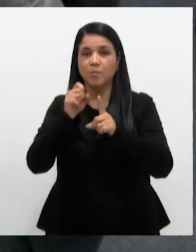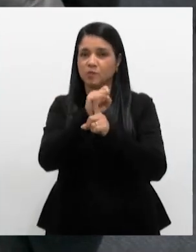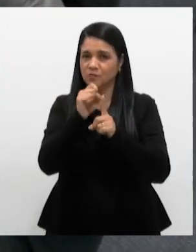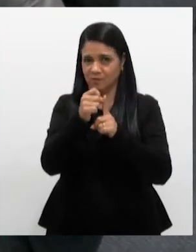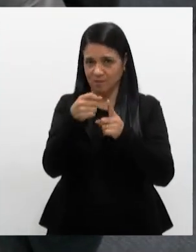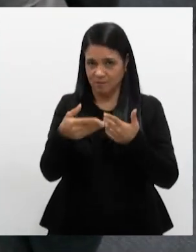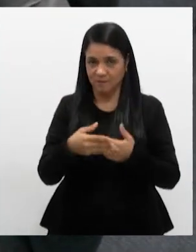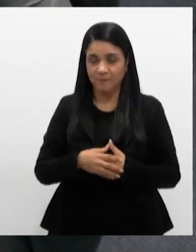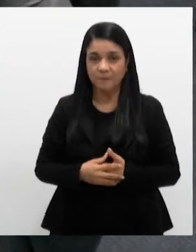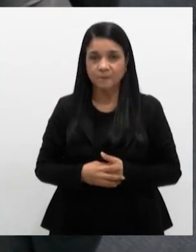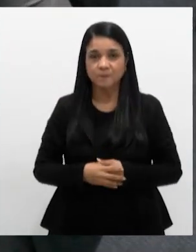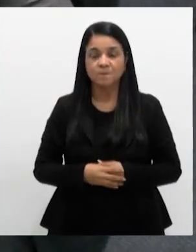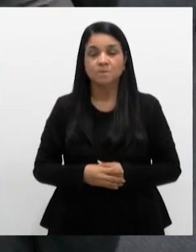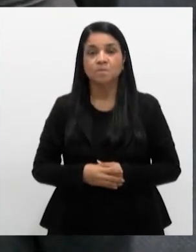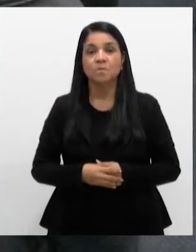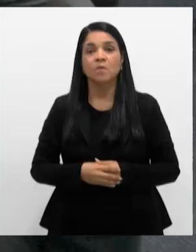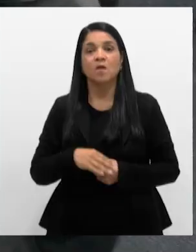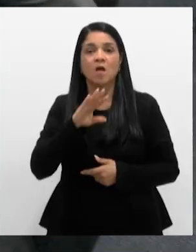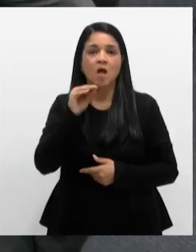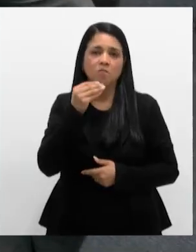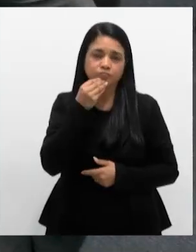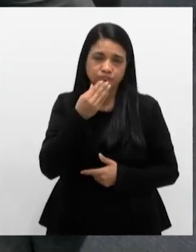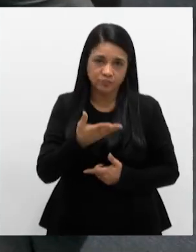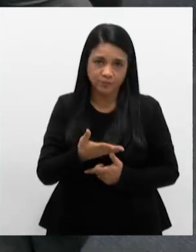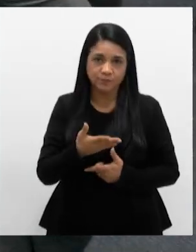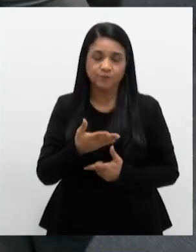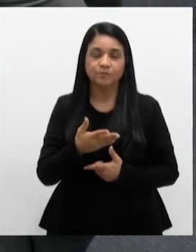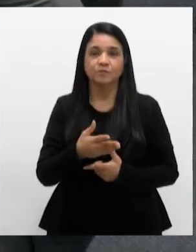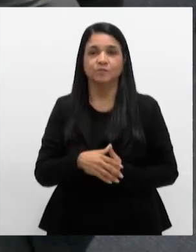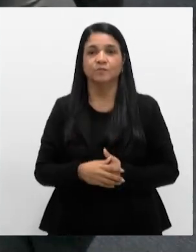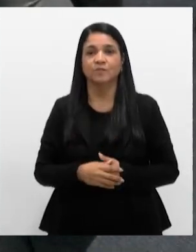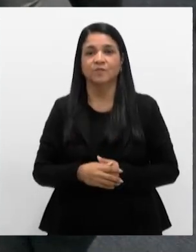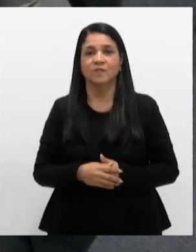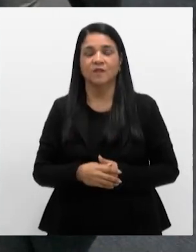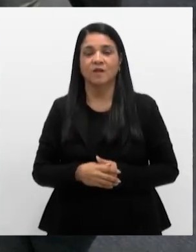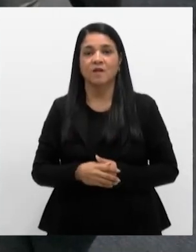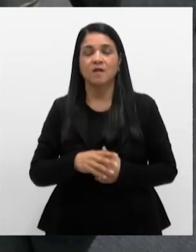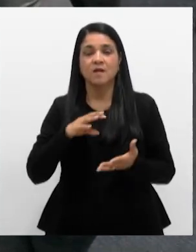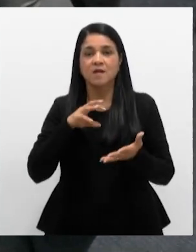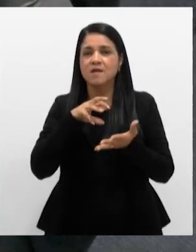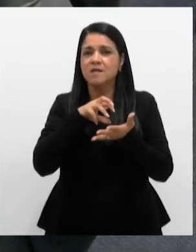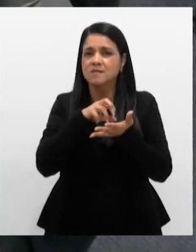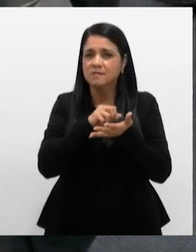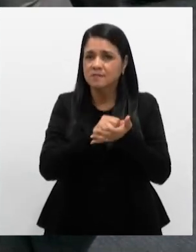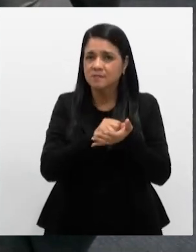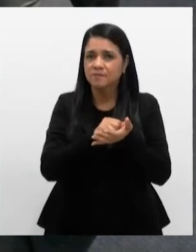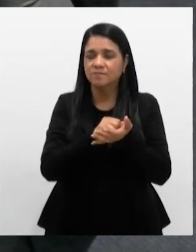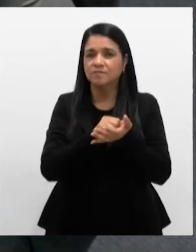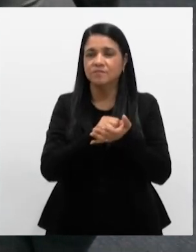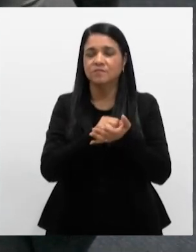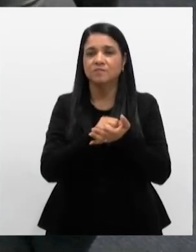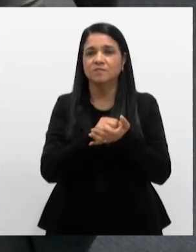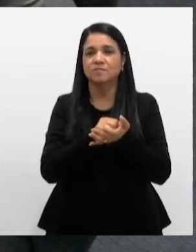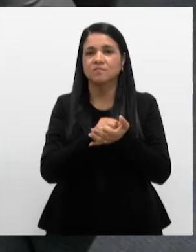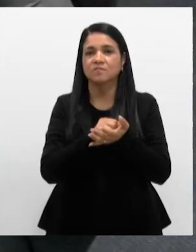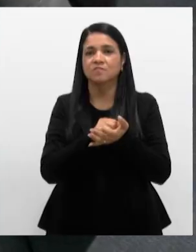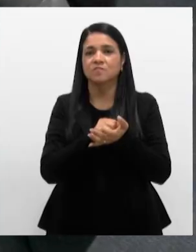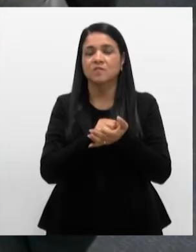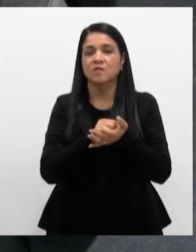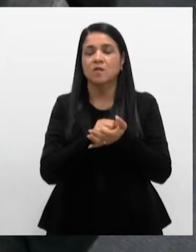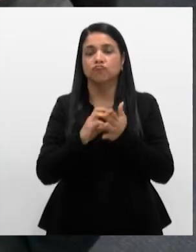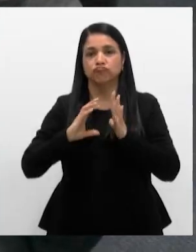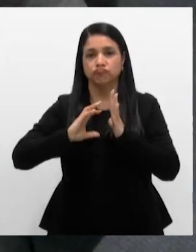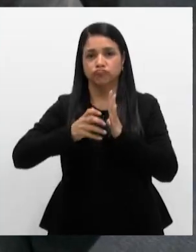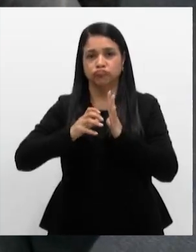sociabilidade. Quero aproveitar também a oportunidade, presidente, e gostaria de registrar a nossa abstenção do